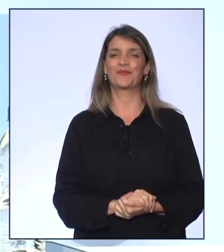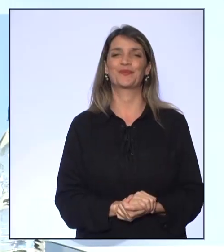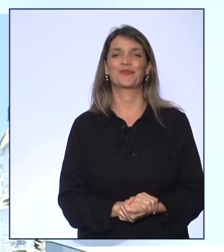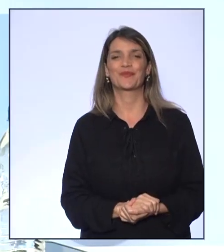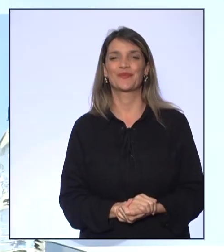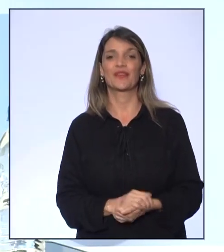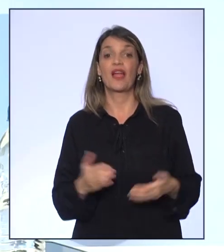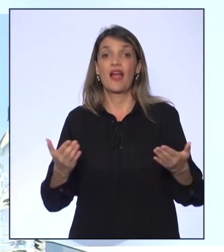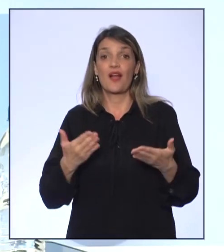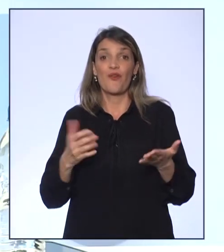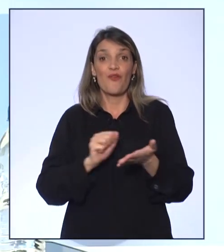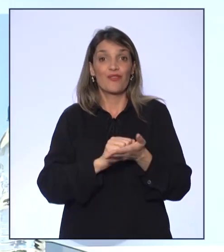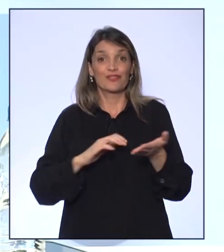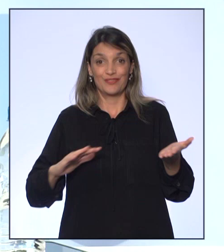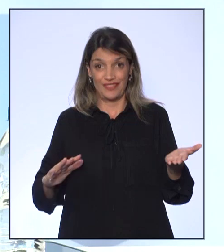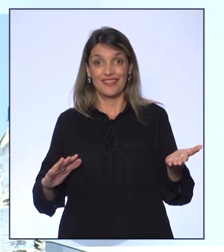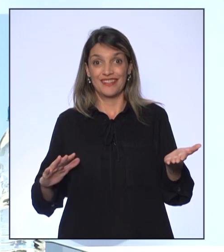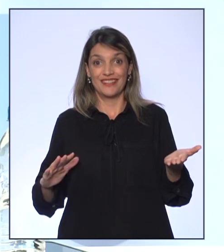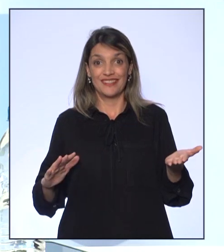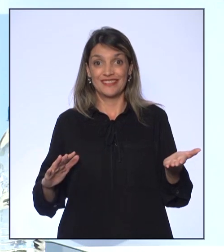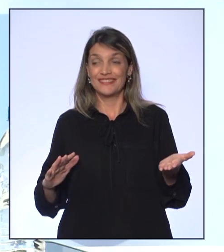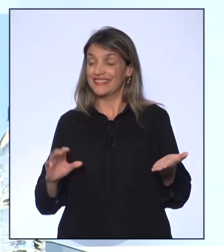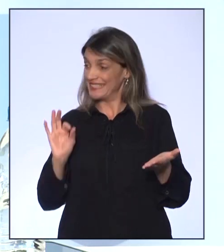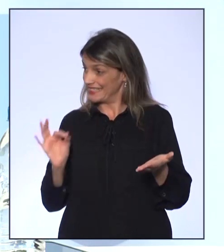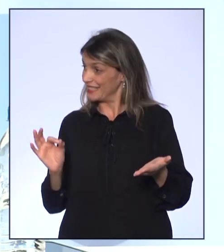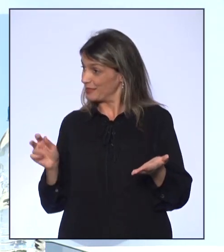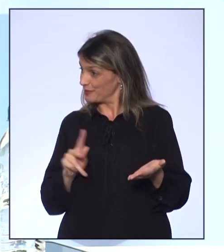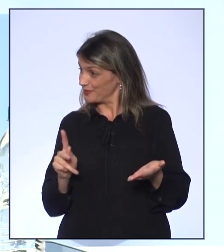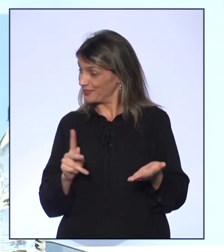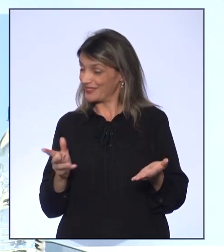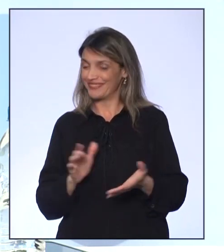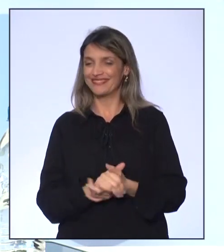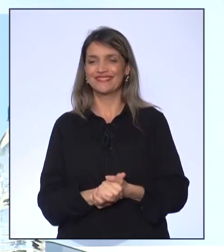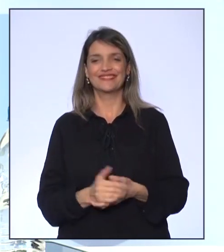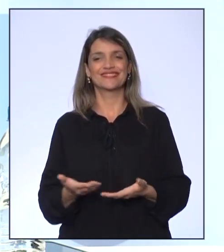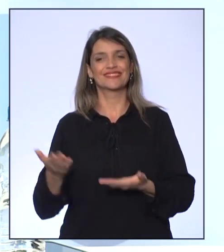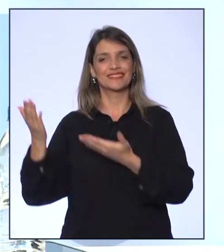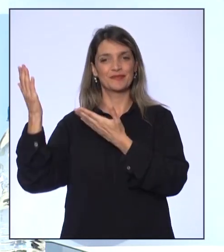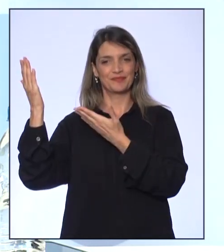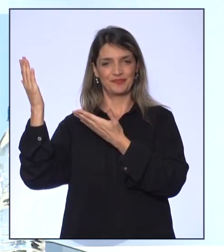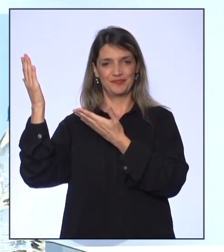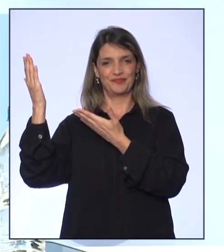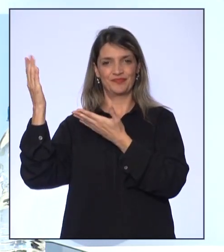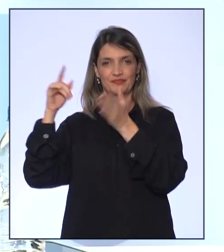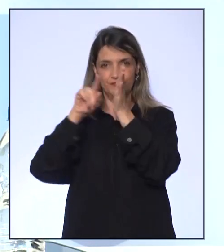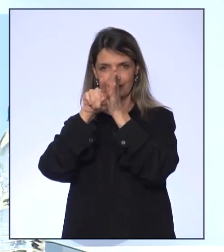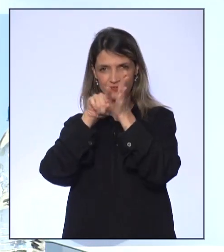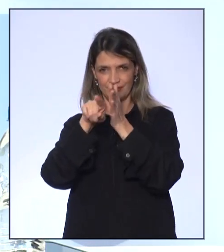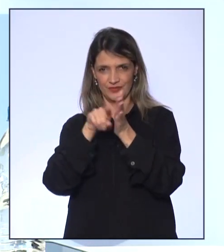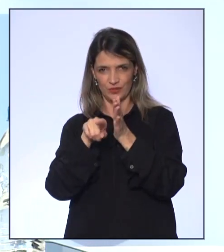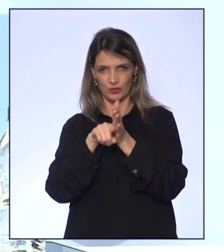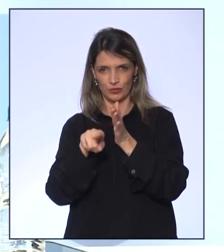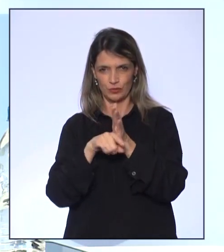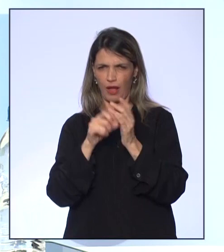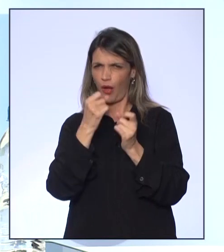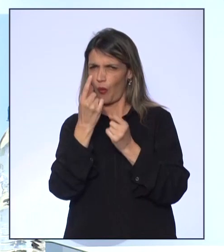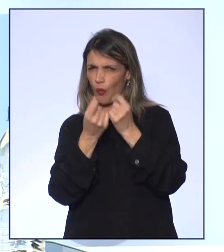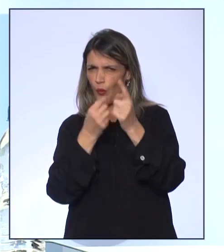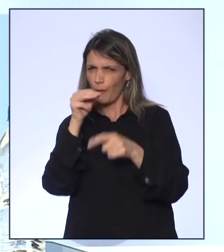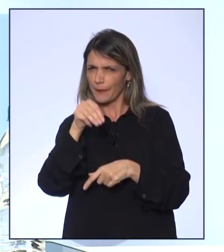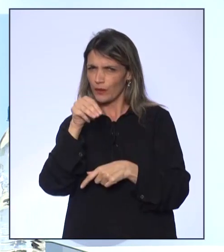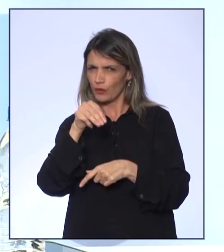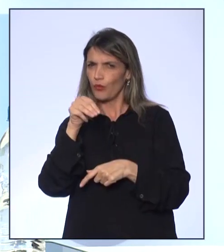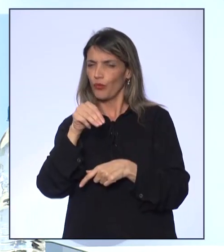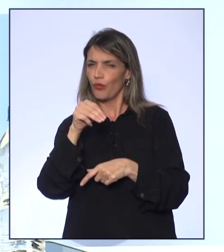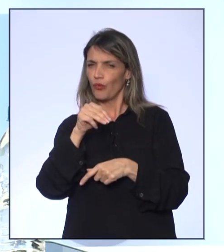agora nós vamos para uma atividade, né, professor? Vamos para uma atividade. Vai aparecer aí para vocês na tela alguns questionamentos e vocês terão alguns minutinhos